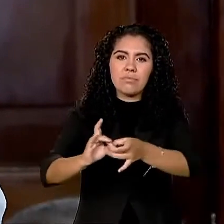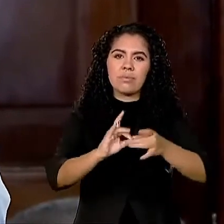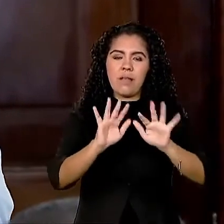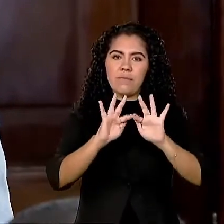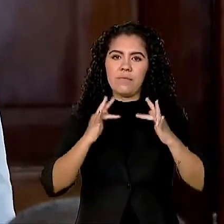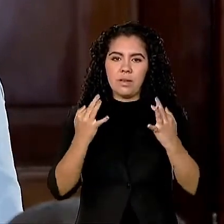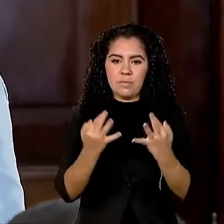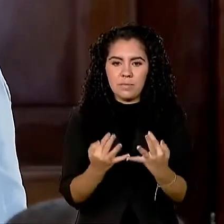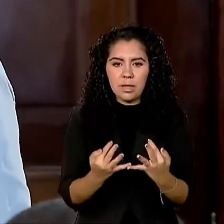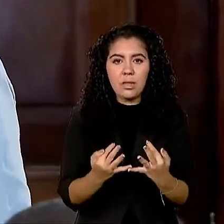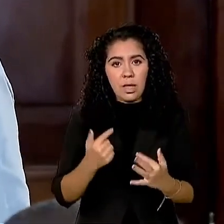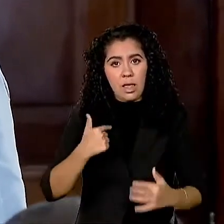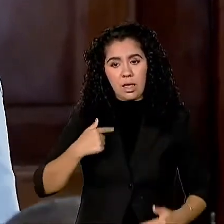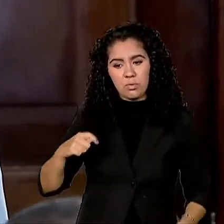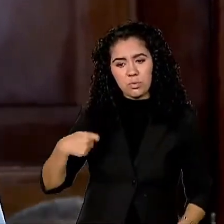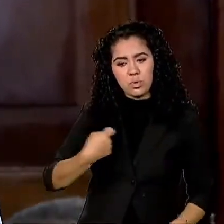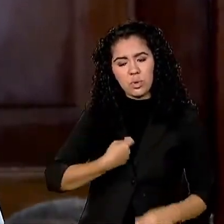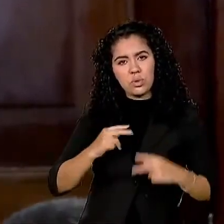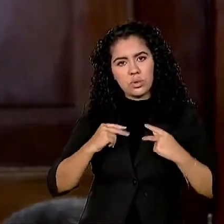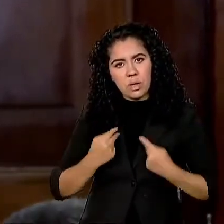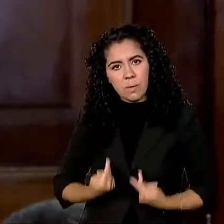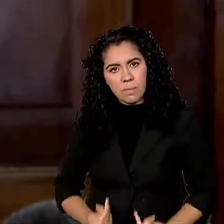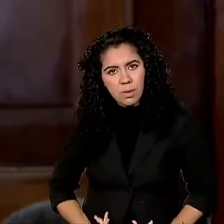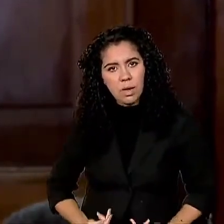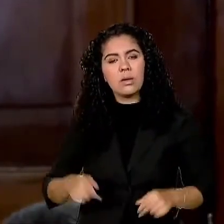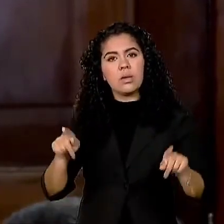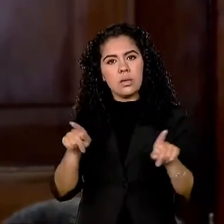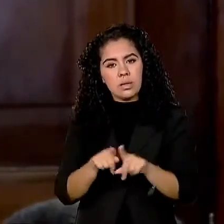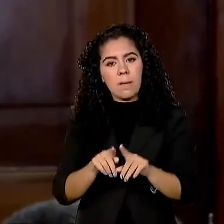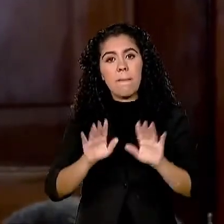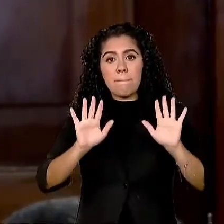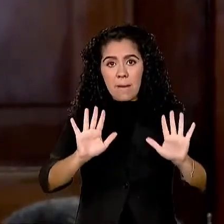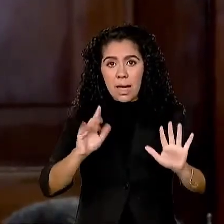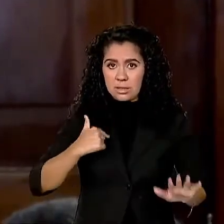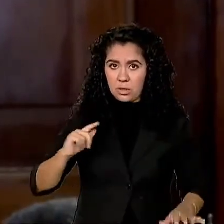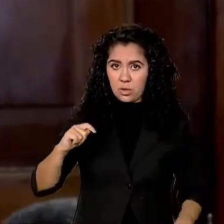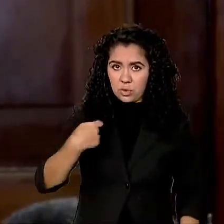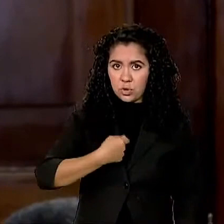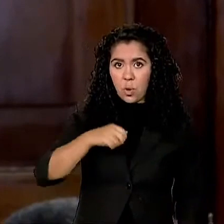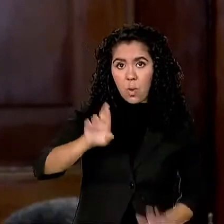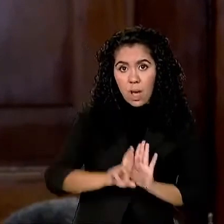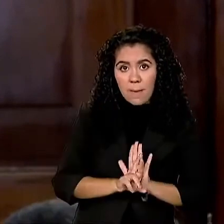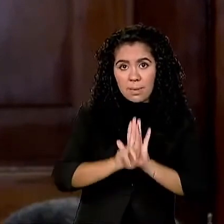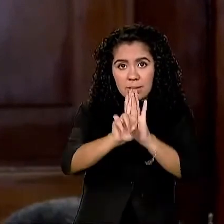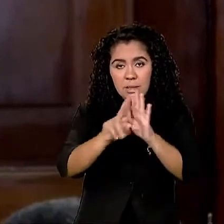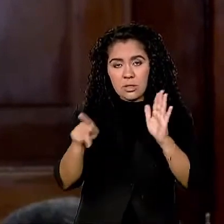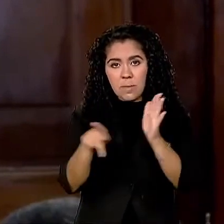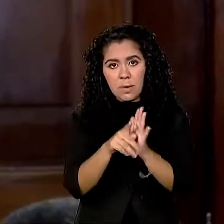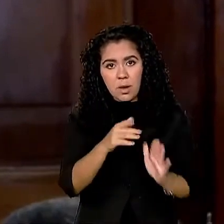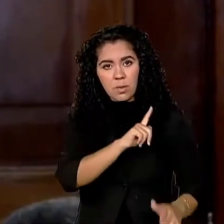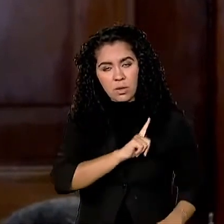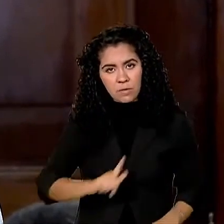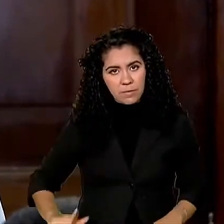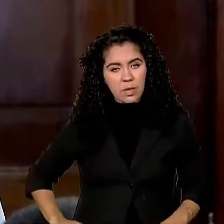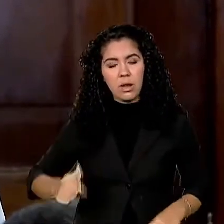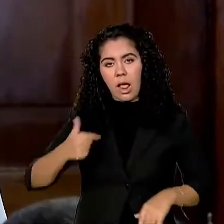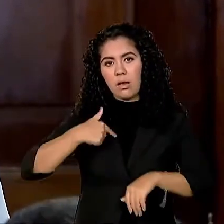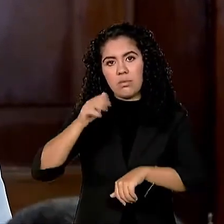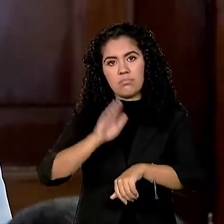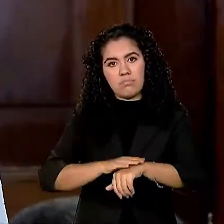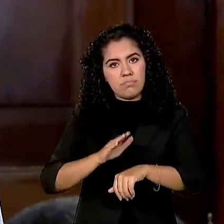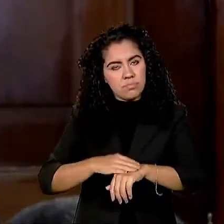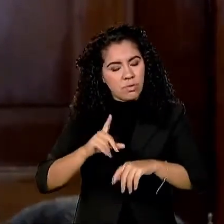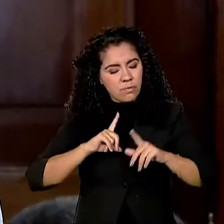de vista do como ser humano. Como governante, eu vou fazer o que tiver ao alcance do governo